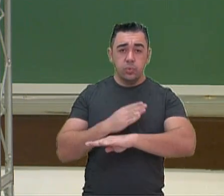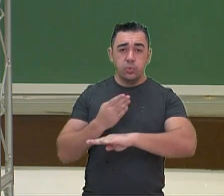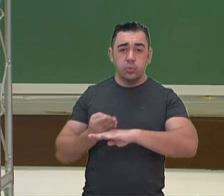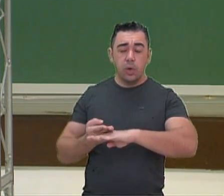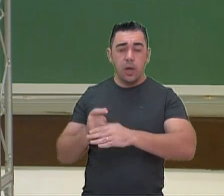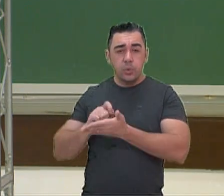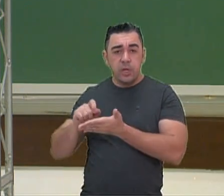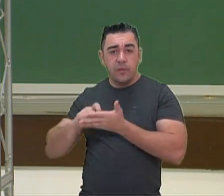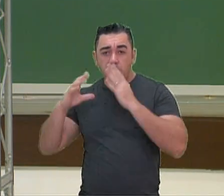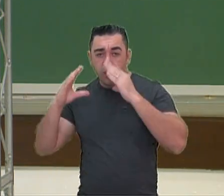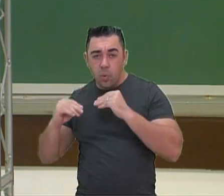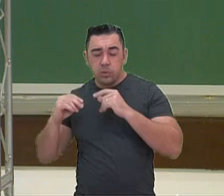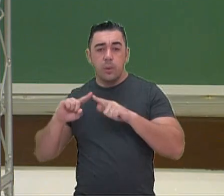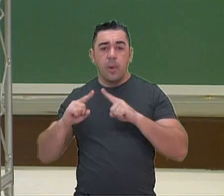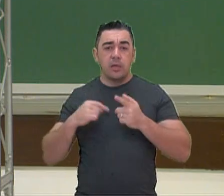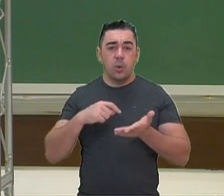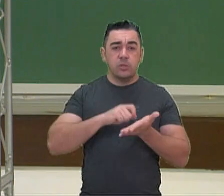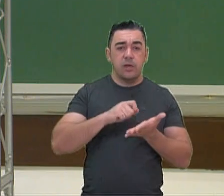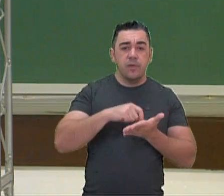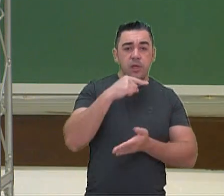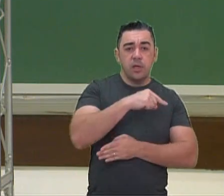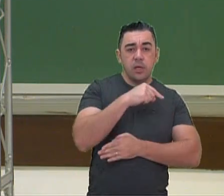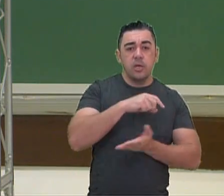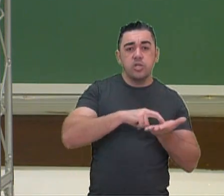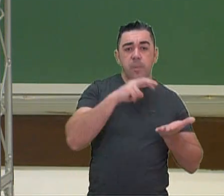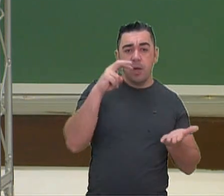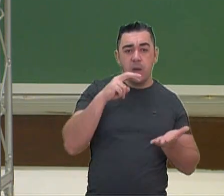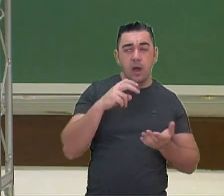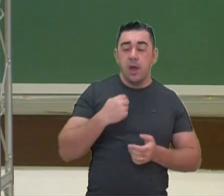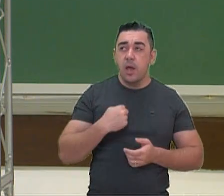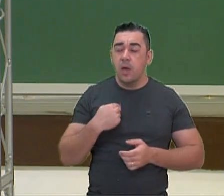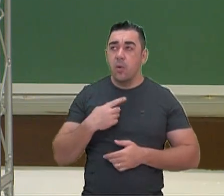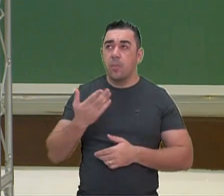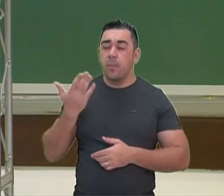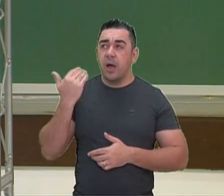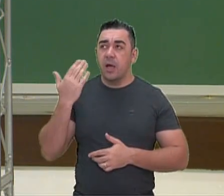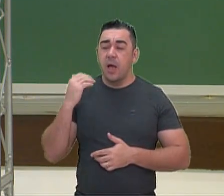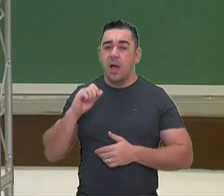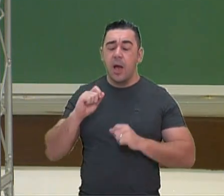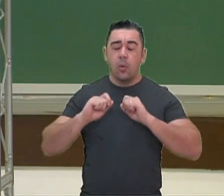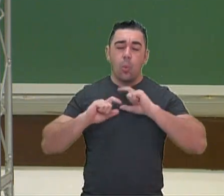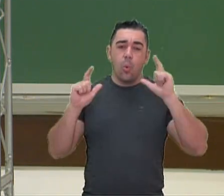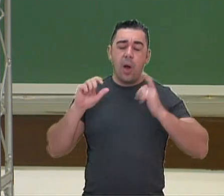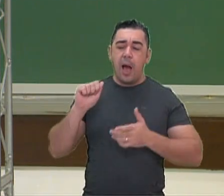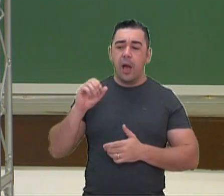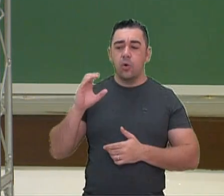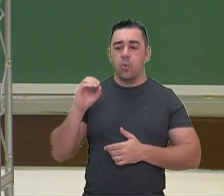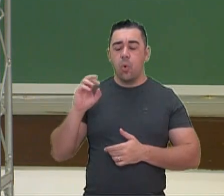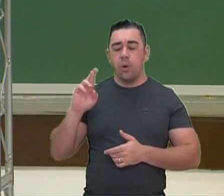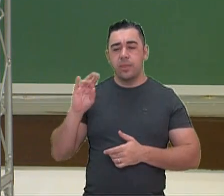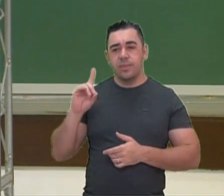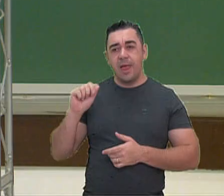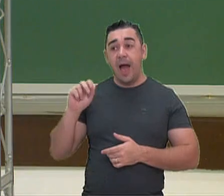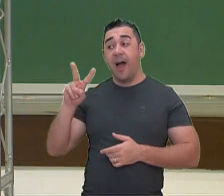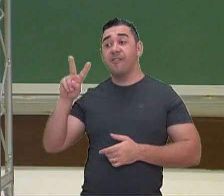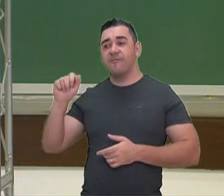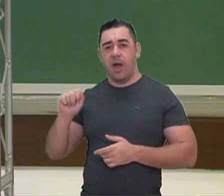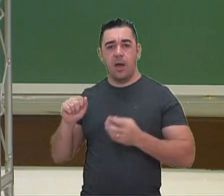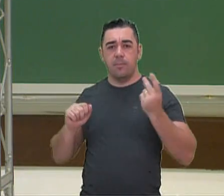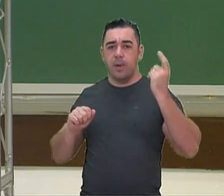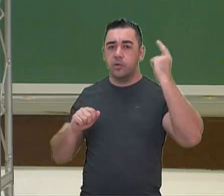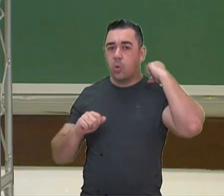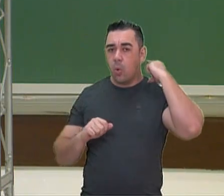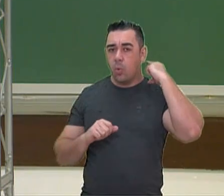rapidamente. É diferente de eu dizer, eu acordava, né? Eu dormia. Aí é um passado mais